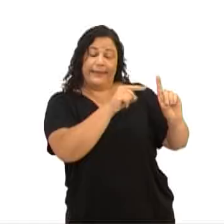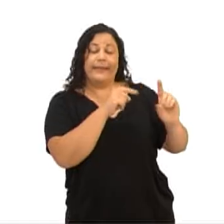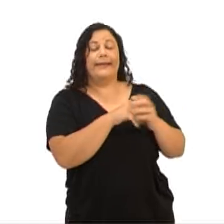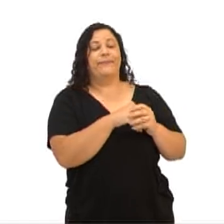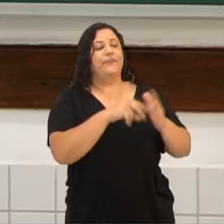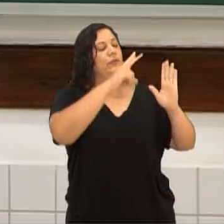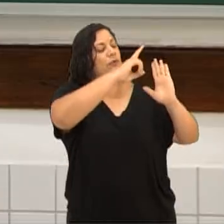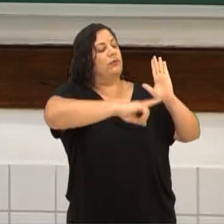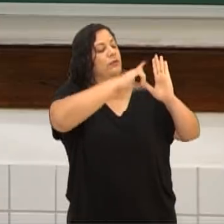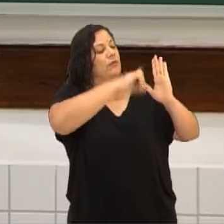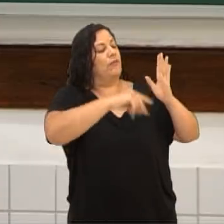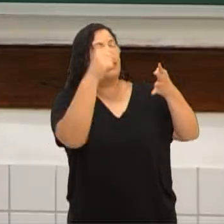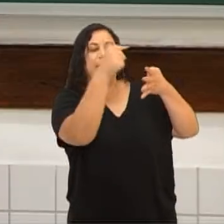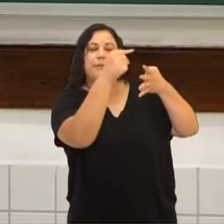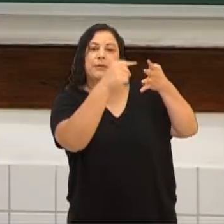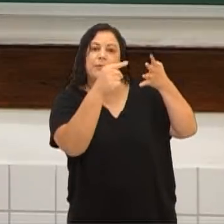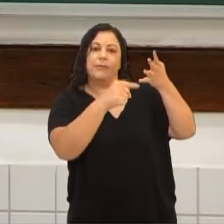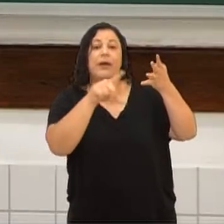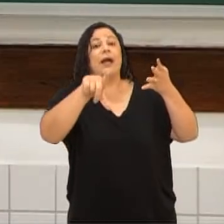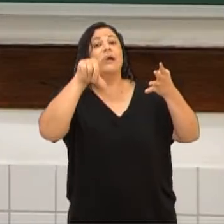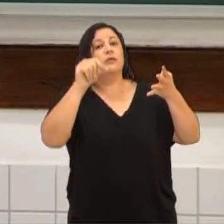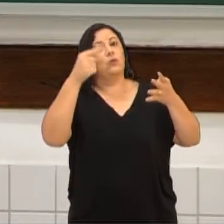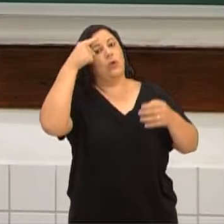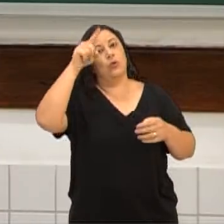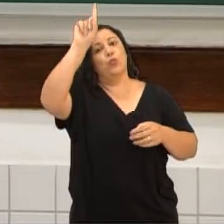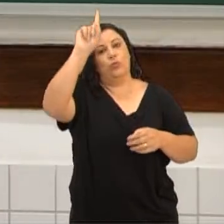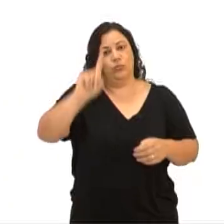extração mineral. Vai lá, galera, esse é o último, manda ver.